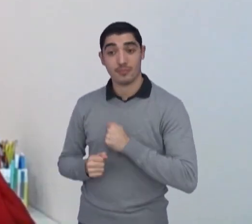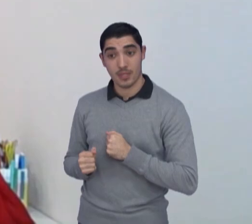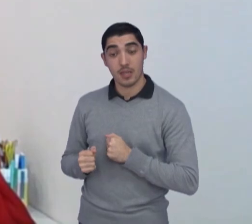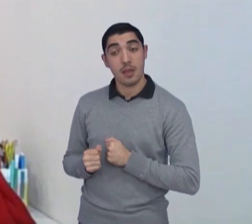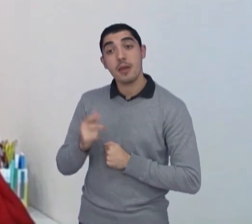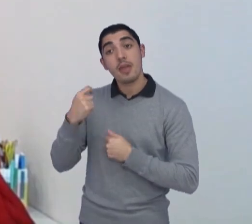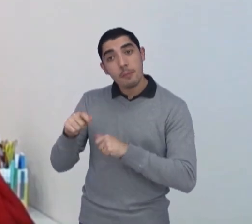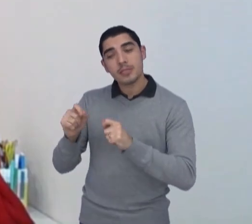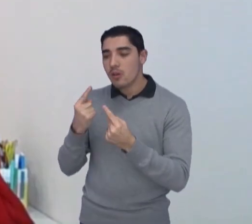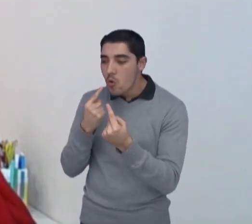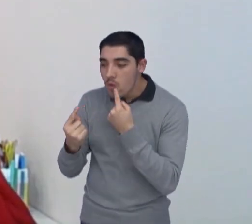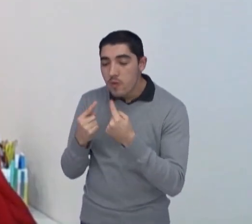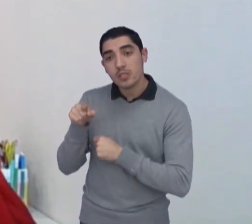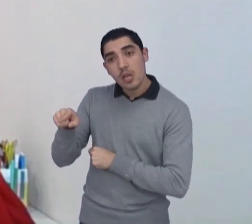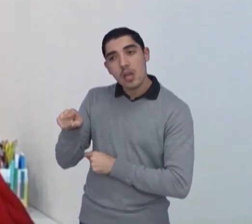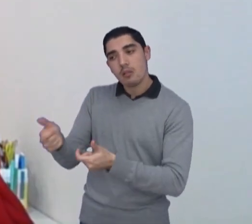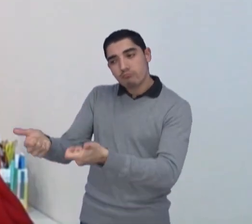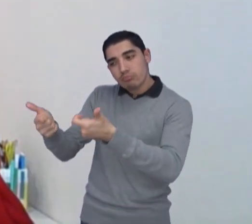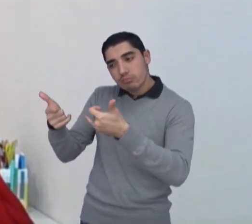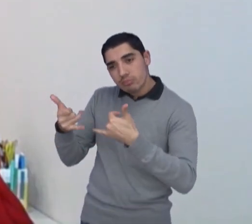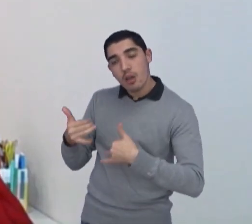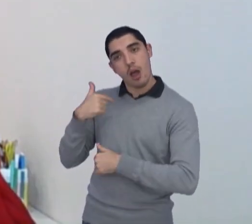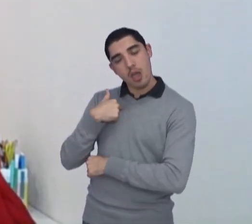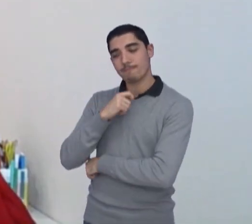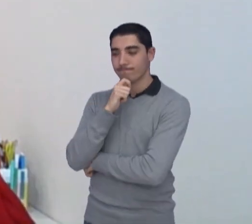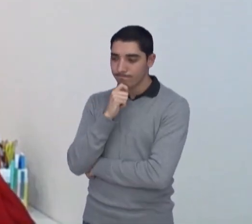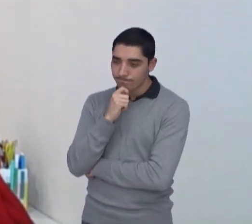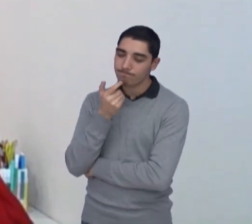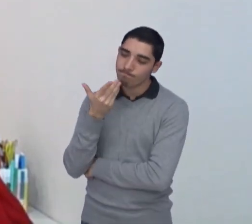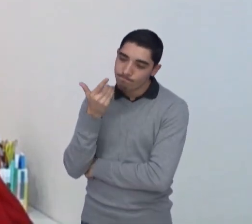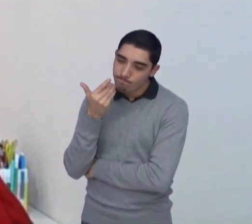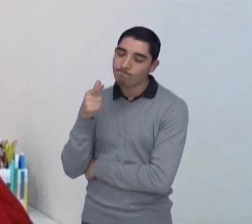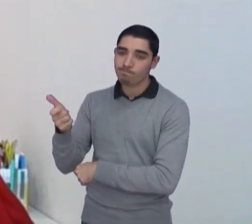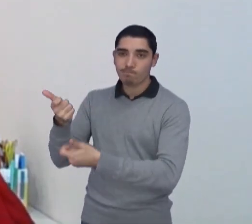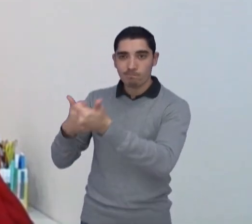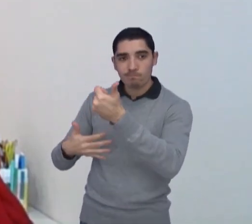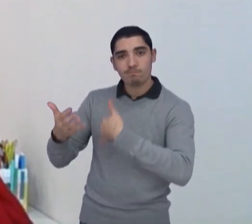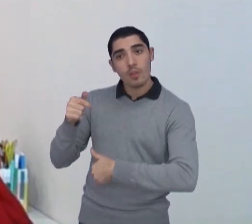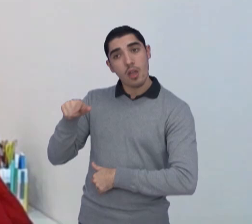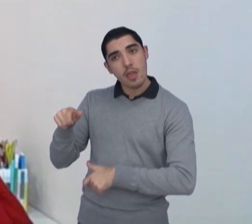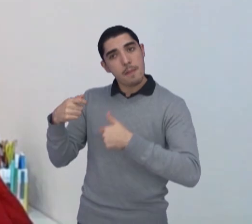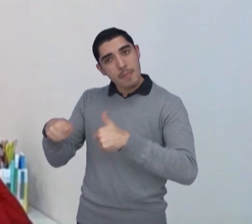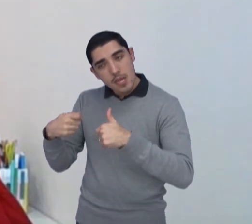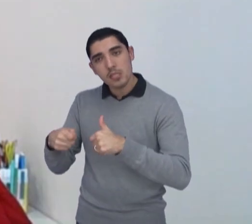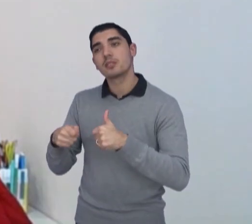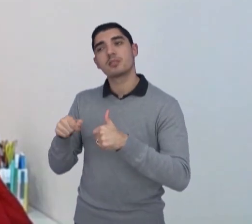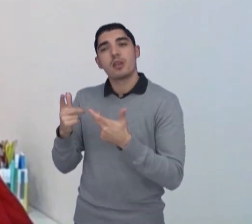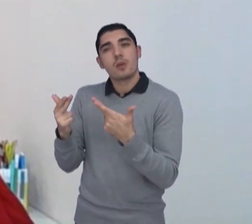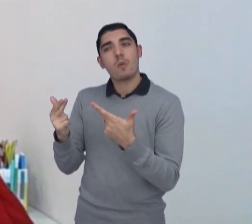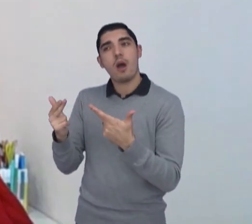escuta mesmo, né? Escuta e acolhimento. Você vai conseguir com que esse adolescente se abra de uma forma